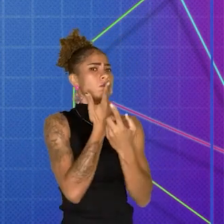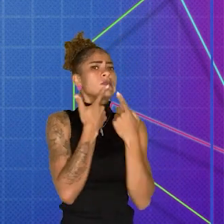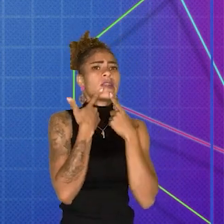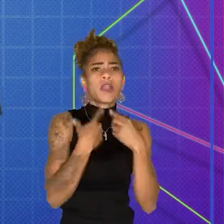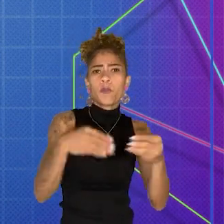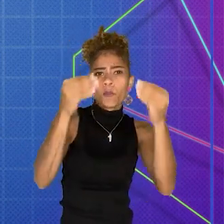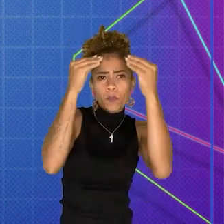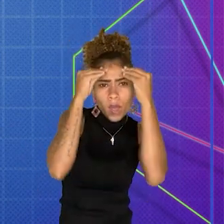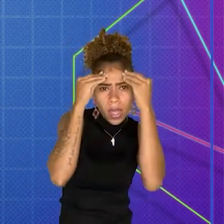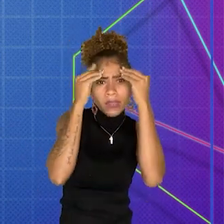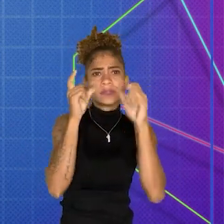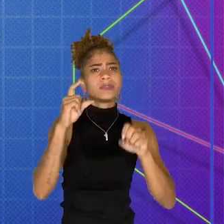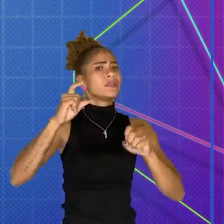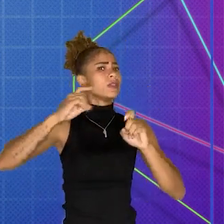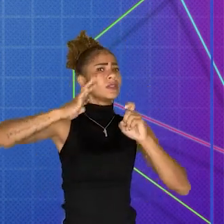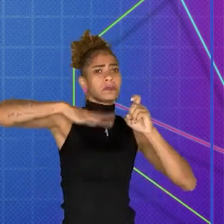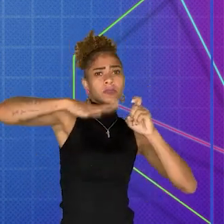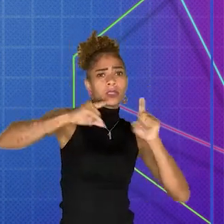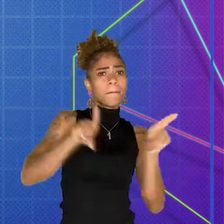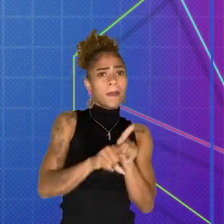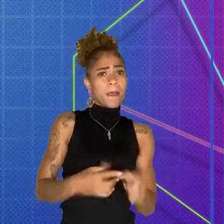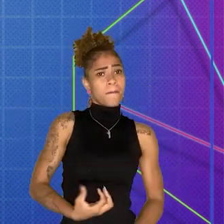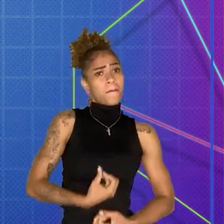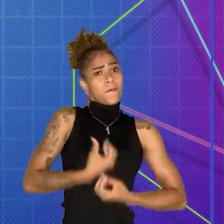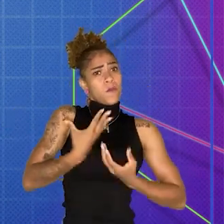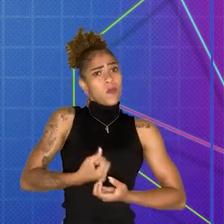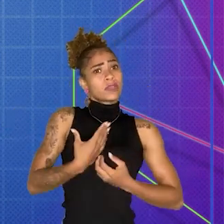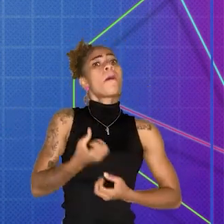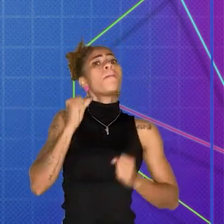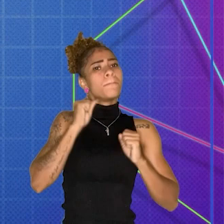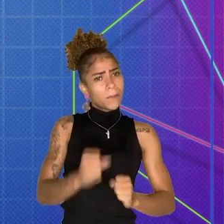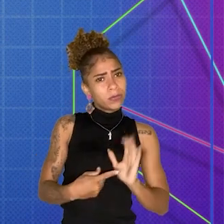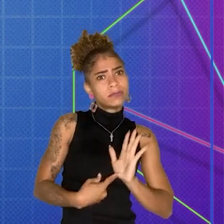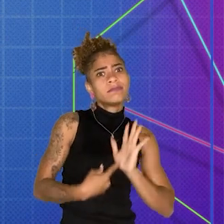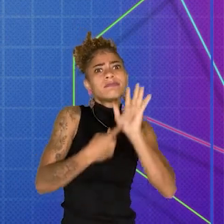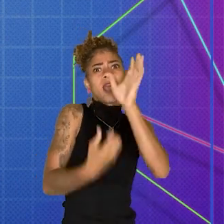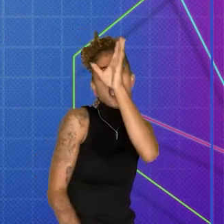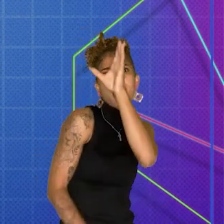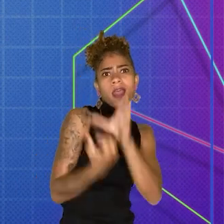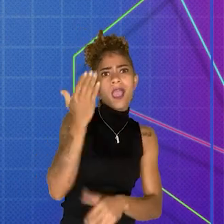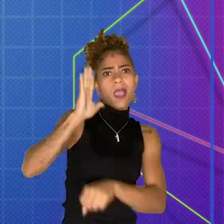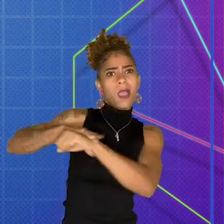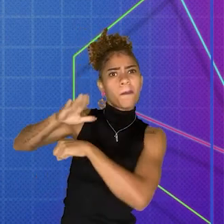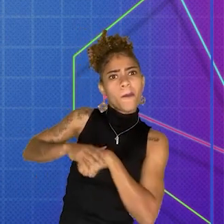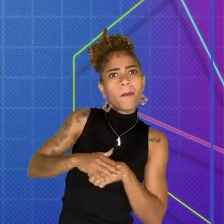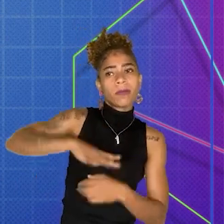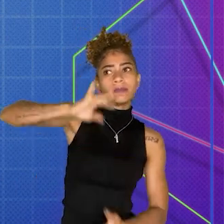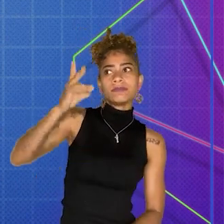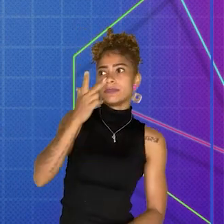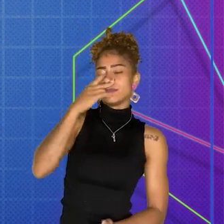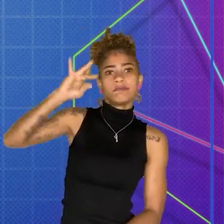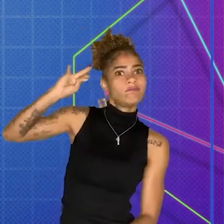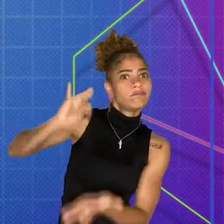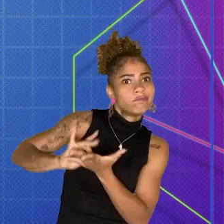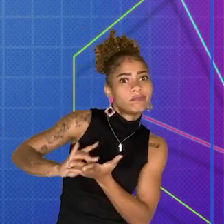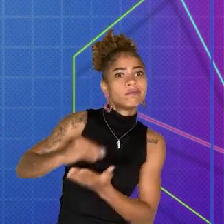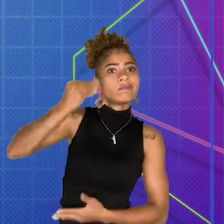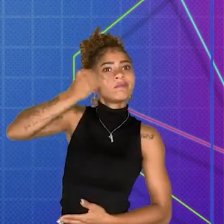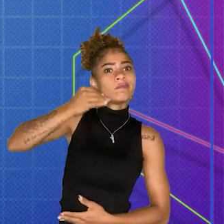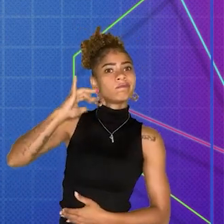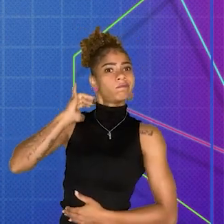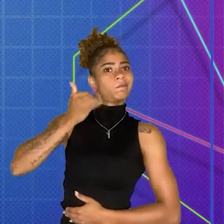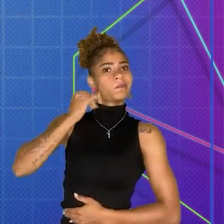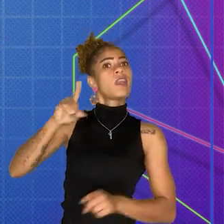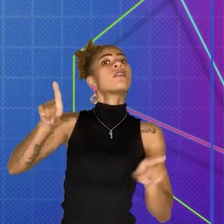linguagens fictícias ou linguagem poética e pode ajudar a criar uma atmosfera mais autêntica e realista. A experimentação de